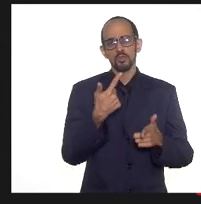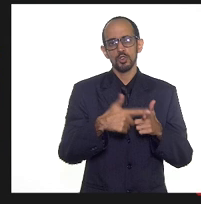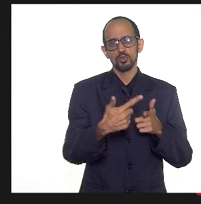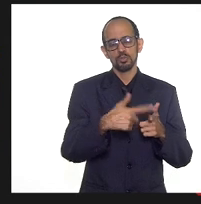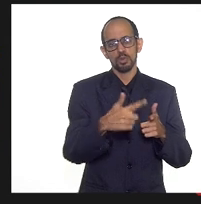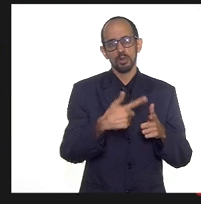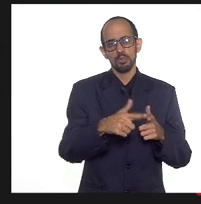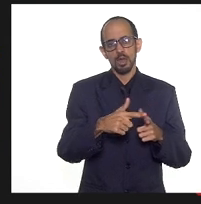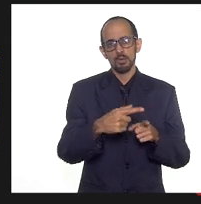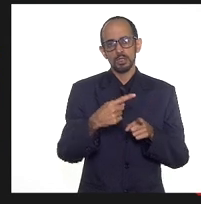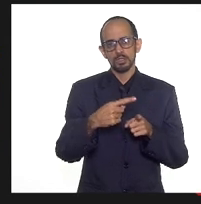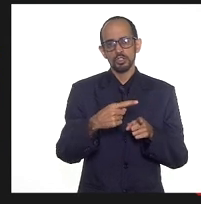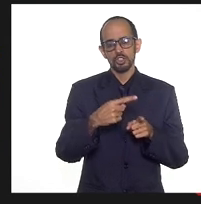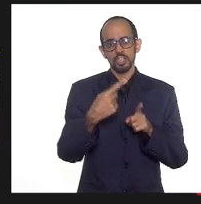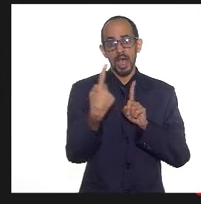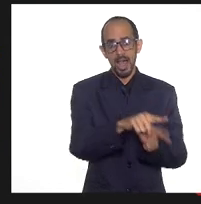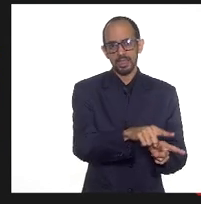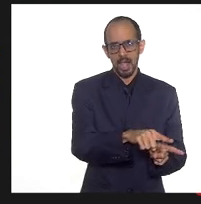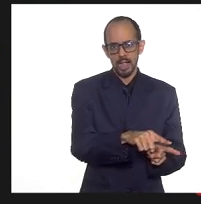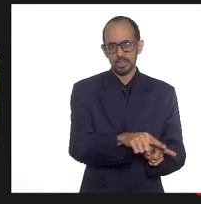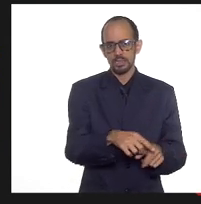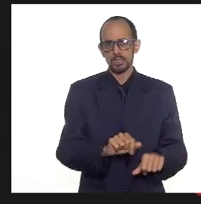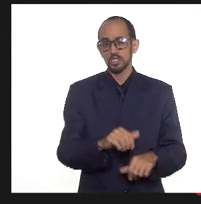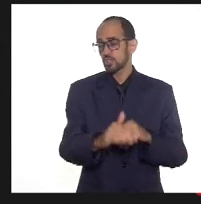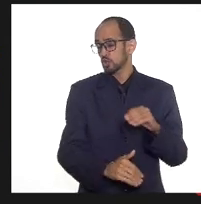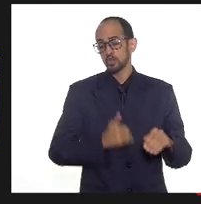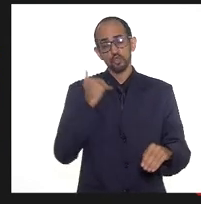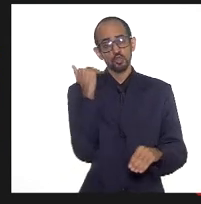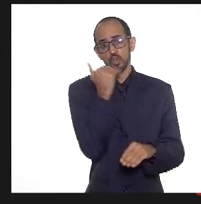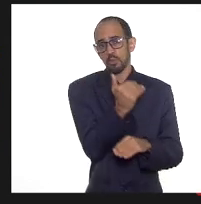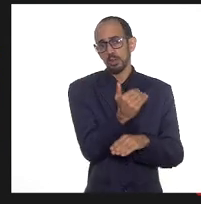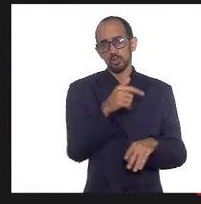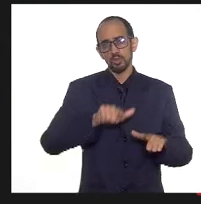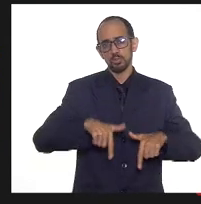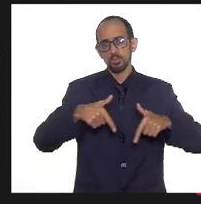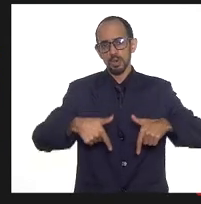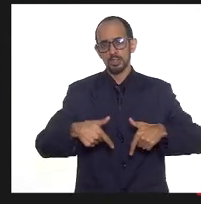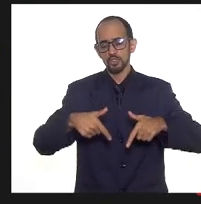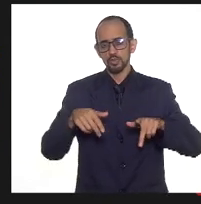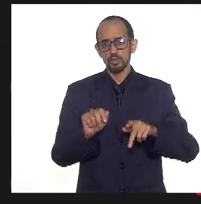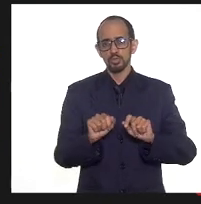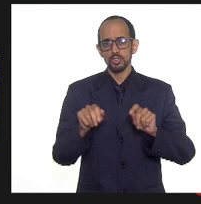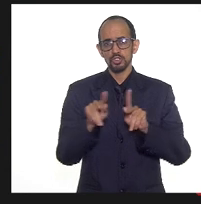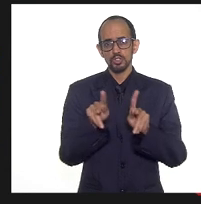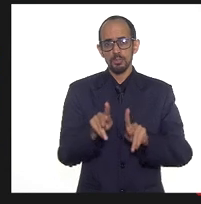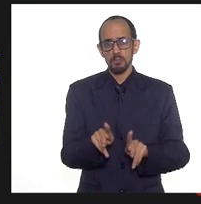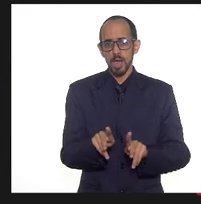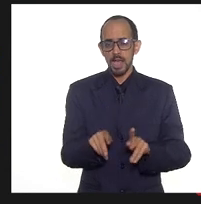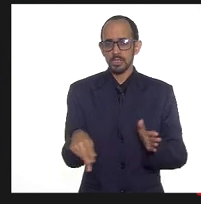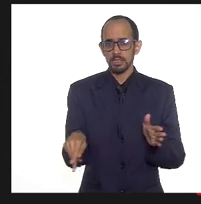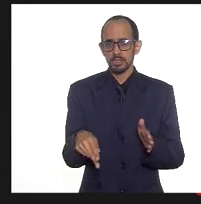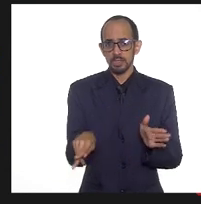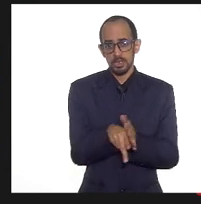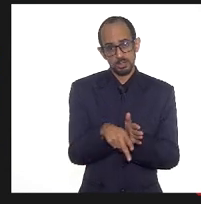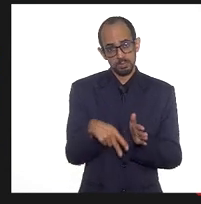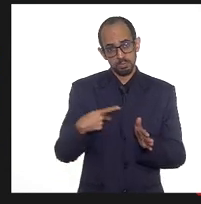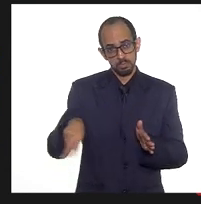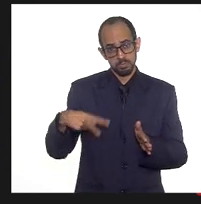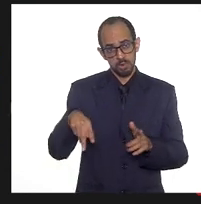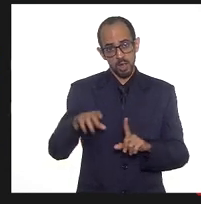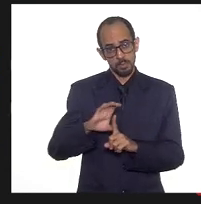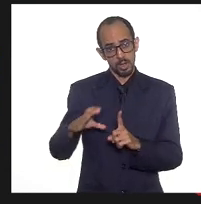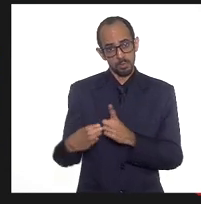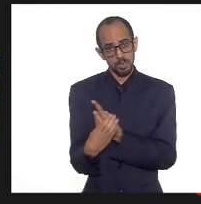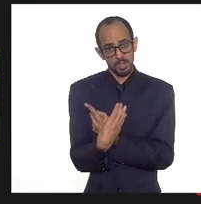agressão e de ataques, sobretudo por uma atitude passiva diante deles. Muitas vezes ouvimos,